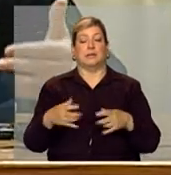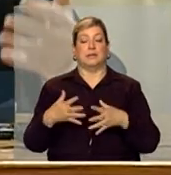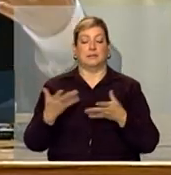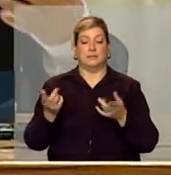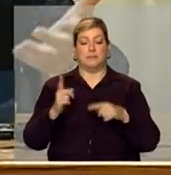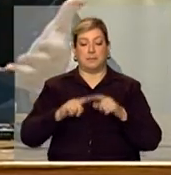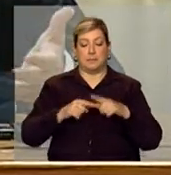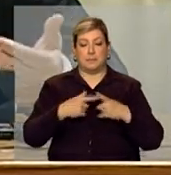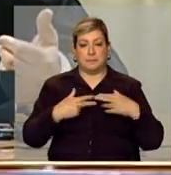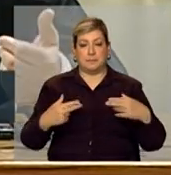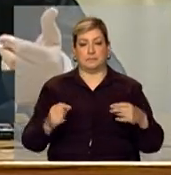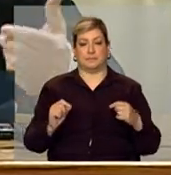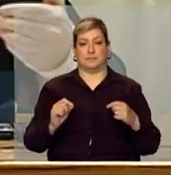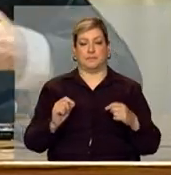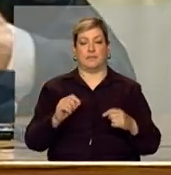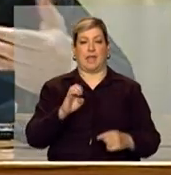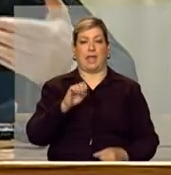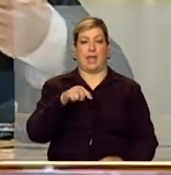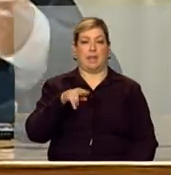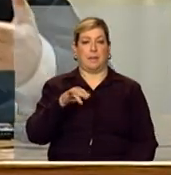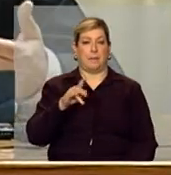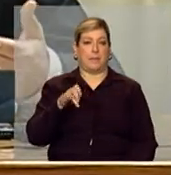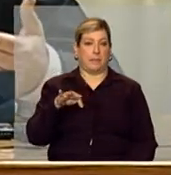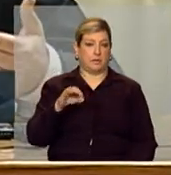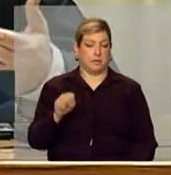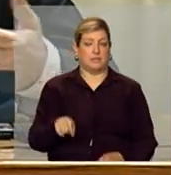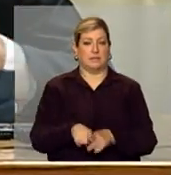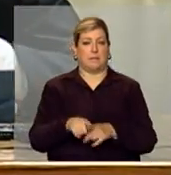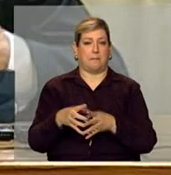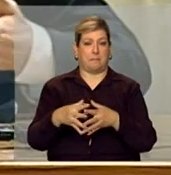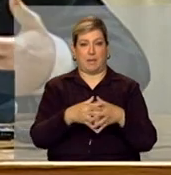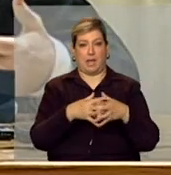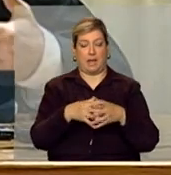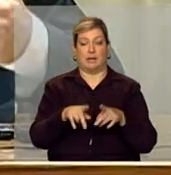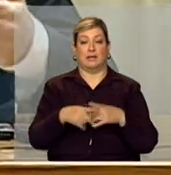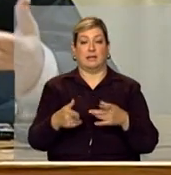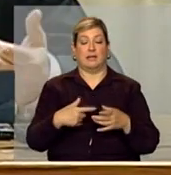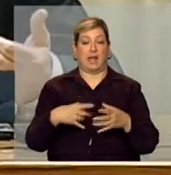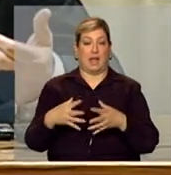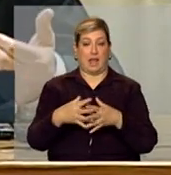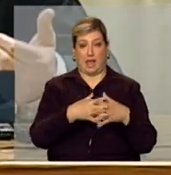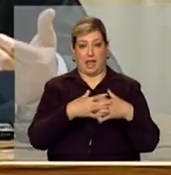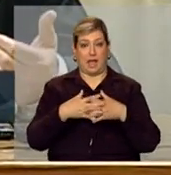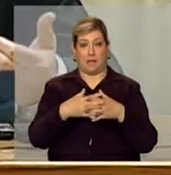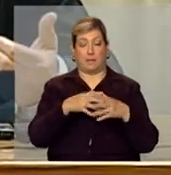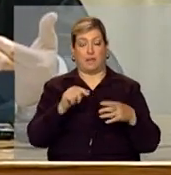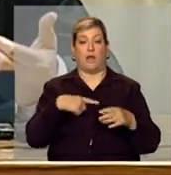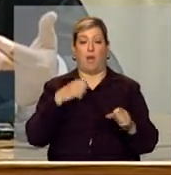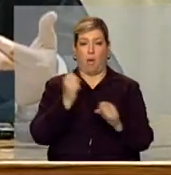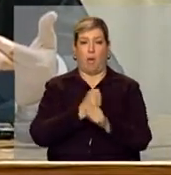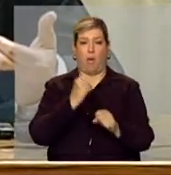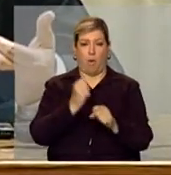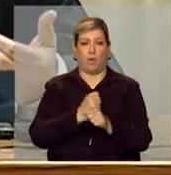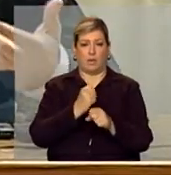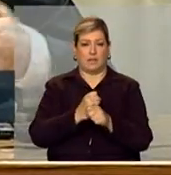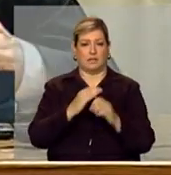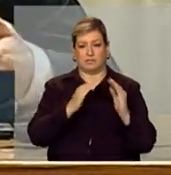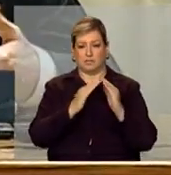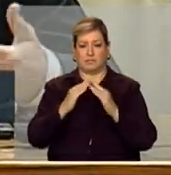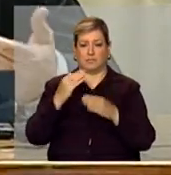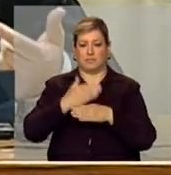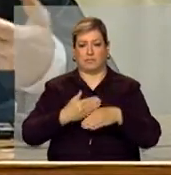equipamentos onde estão os caminhões e construção civil a construção civil cresceu mas máquinas e equipamentos